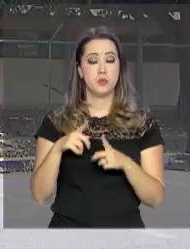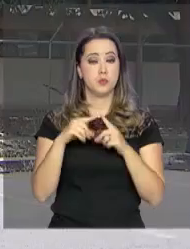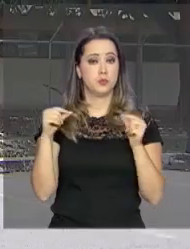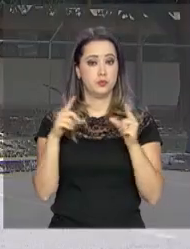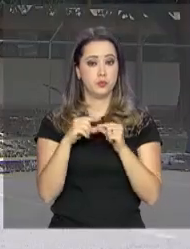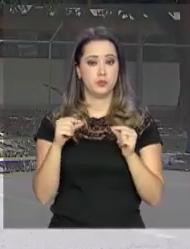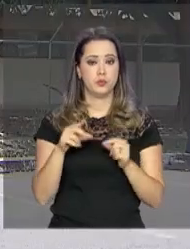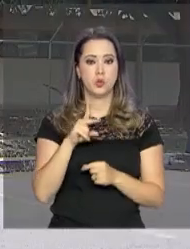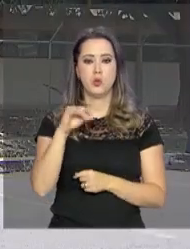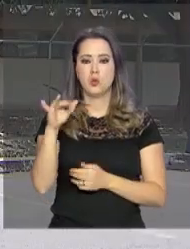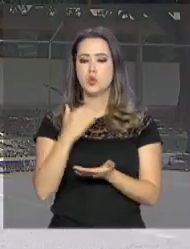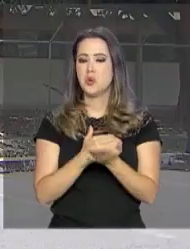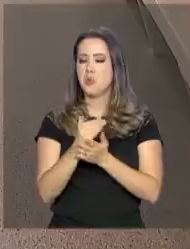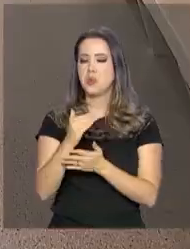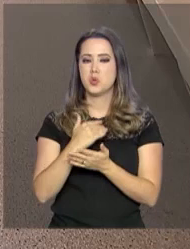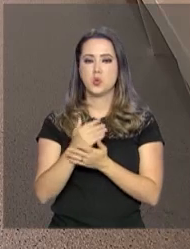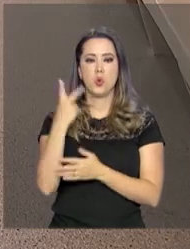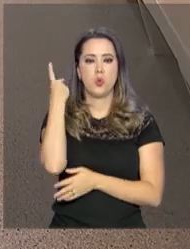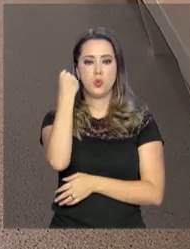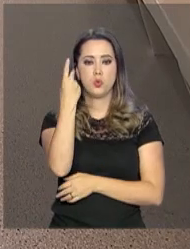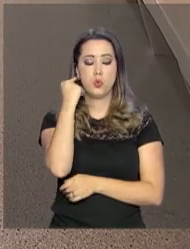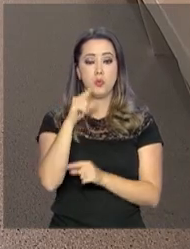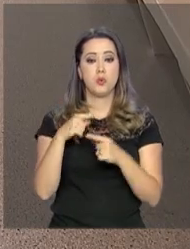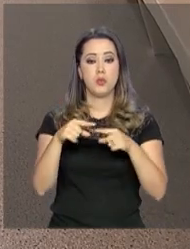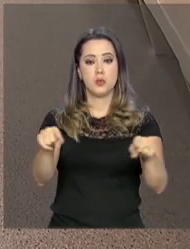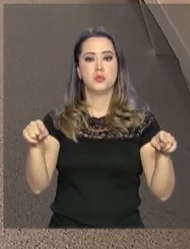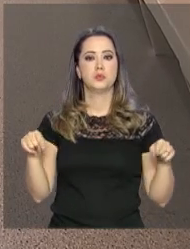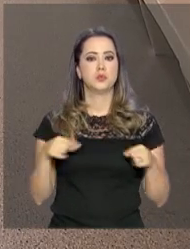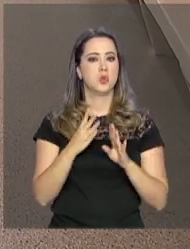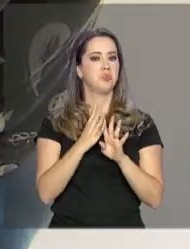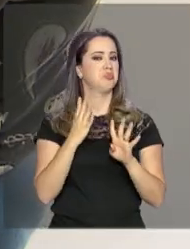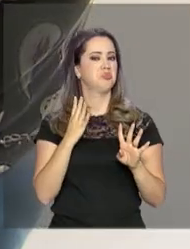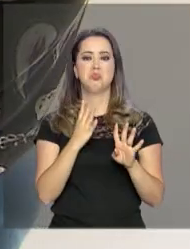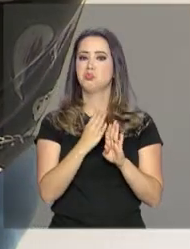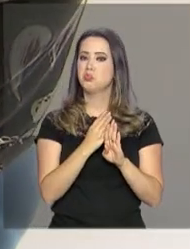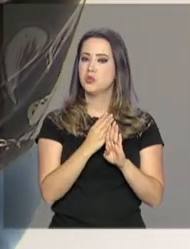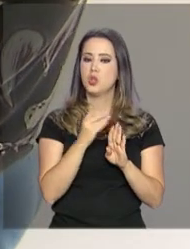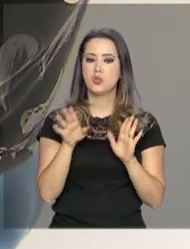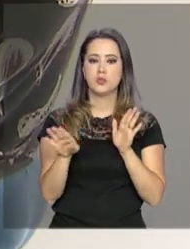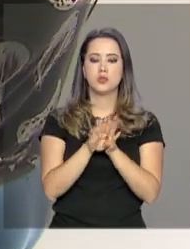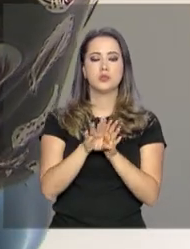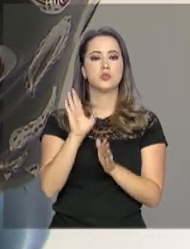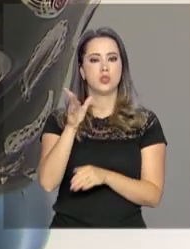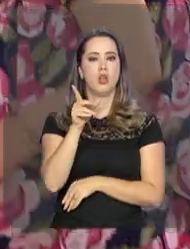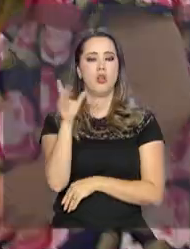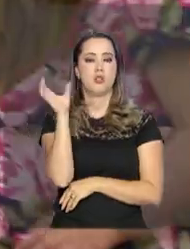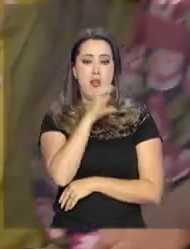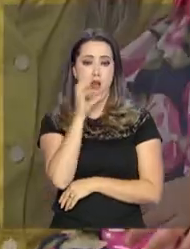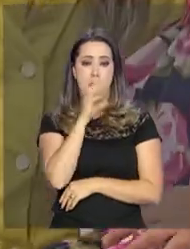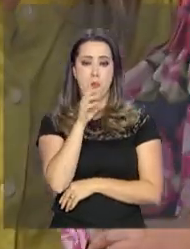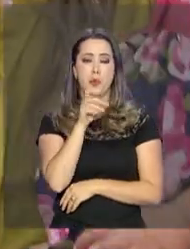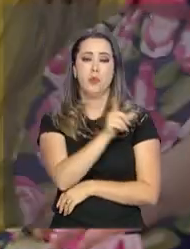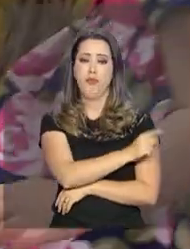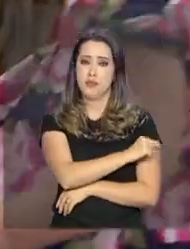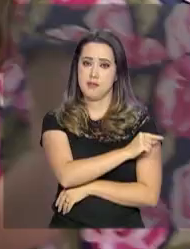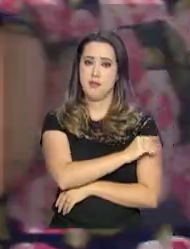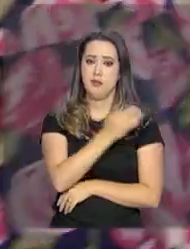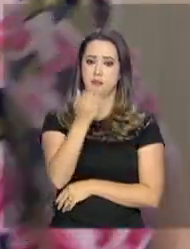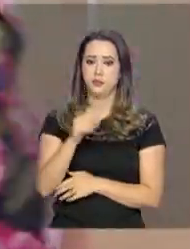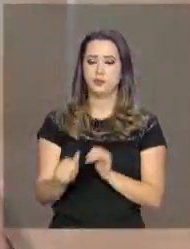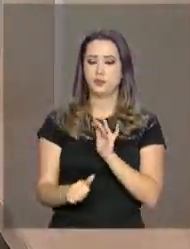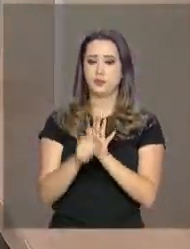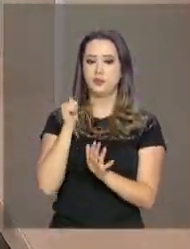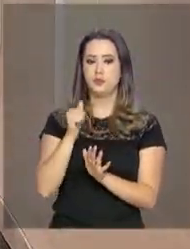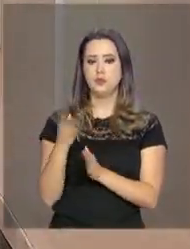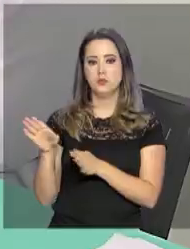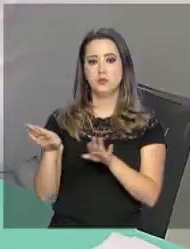o dia começou tranqüilo na sala de vacina nada de filas era só chegar e vacinar carolina foi uma das primeiras a